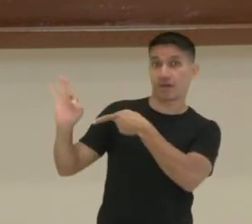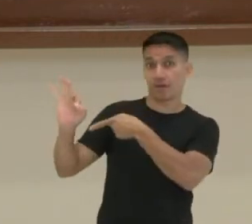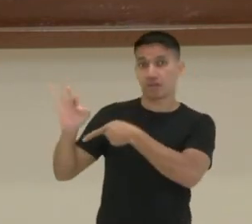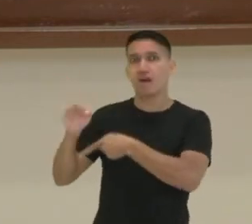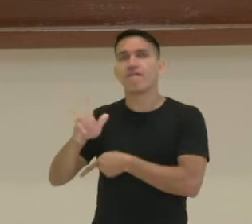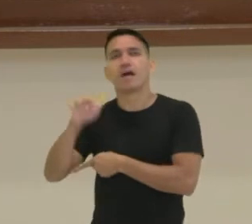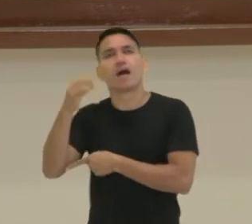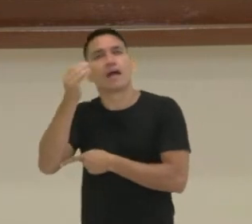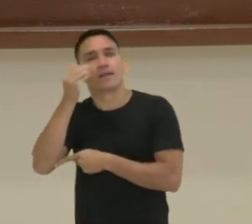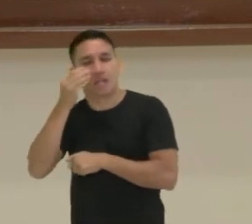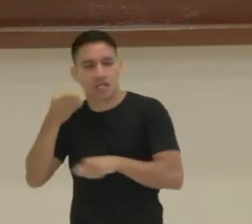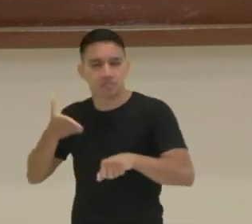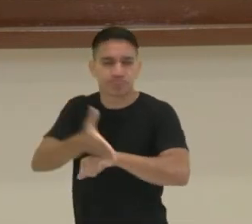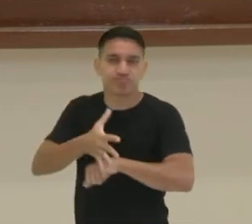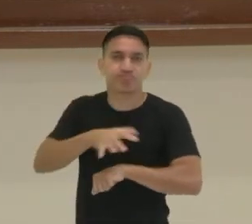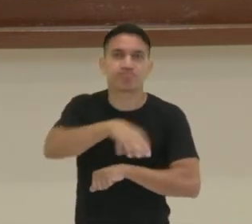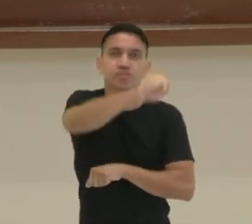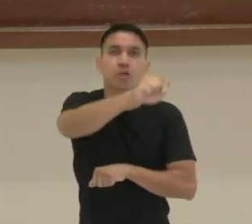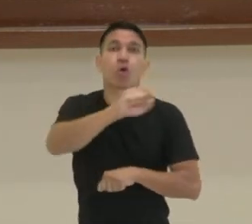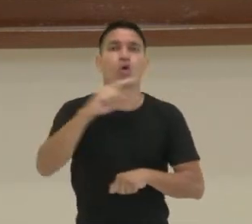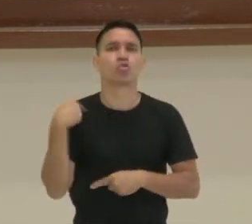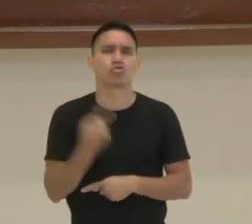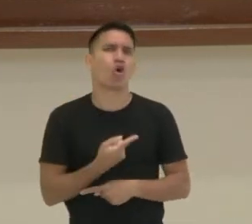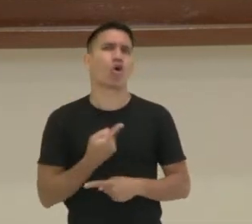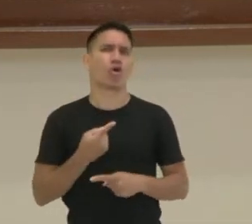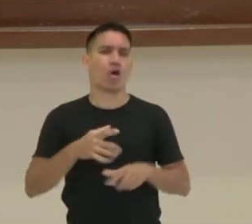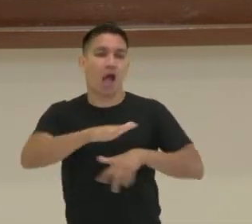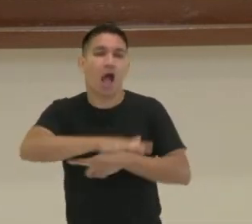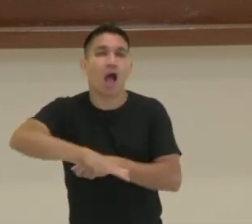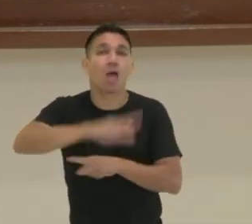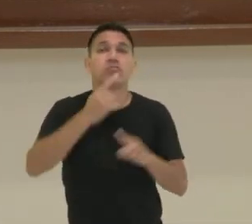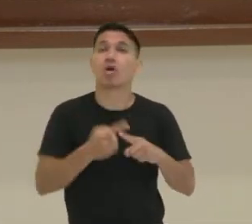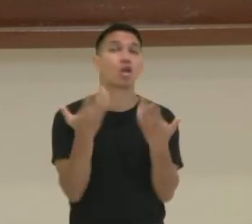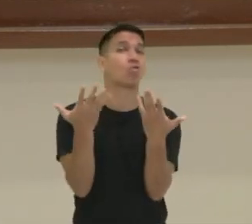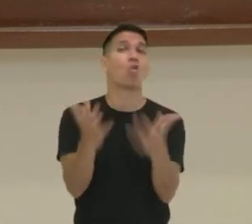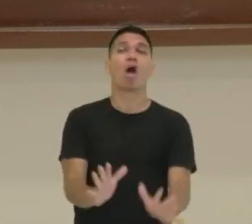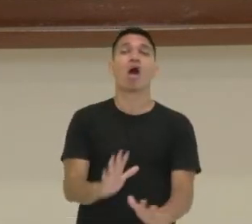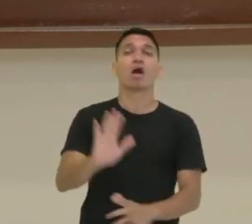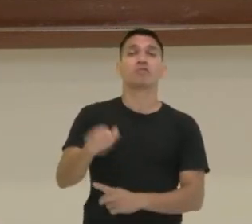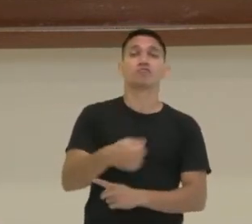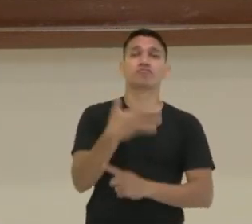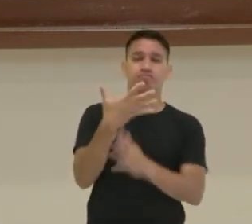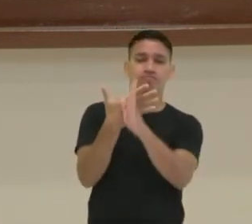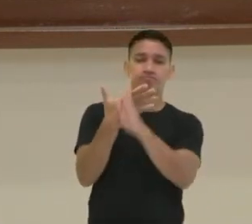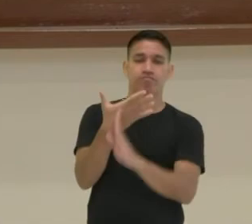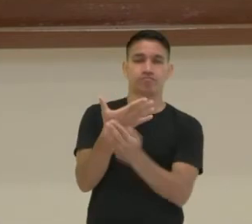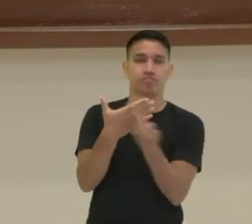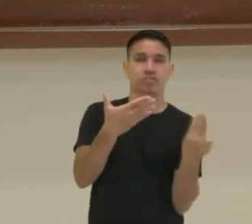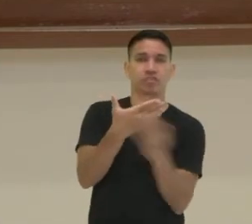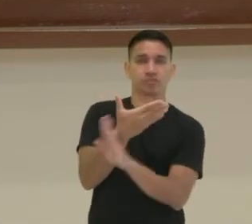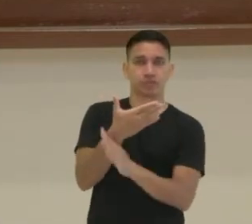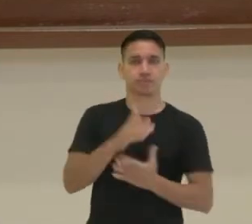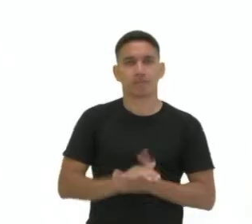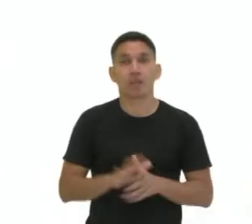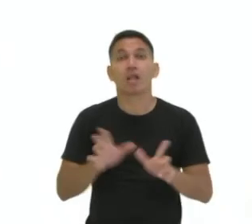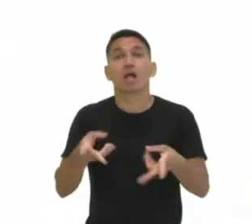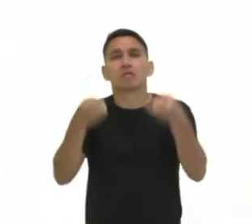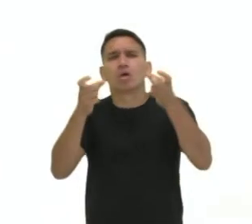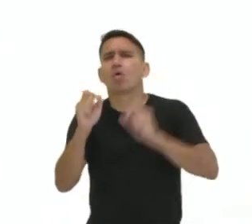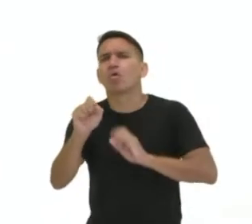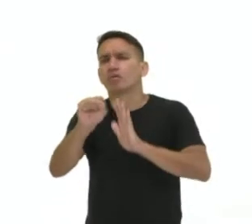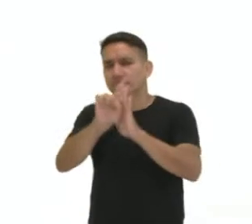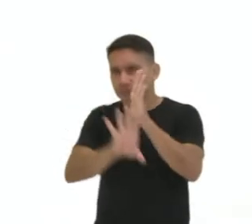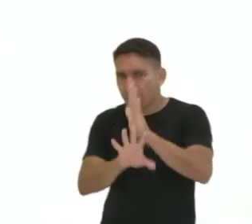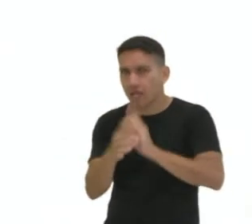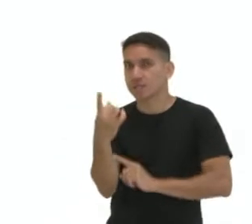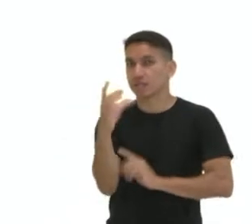tentar invadir o nosso território. Por quê? Porque ela não aceitava o Tratado de Tordesilhas. Tá? No século XVI, os franceses